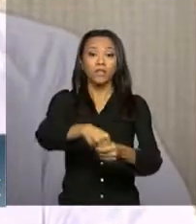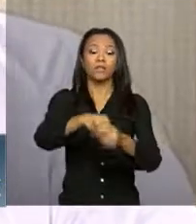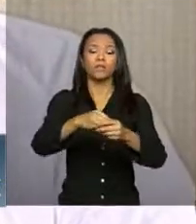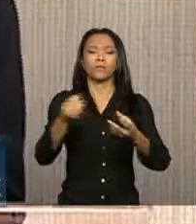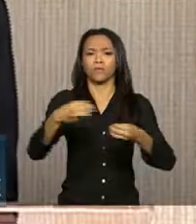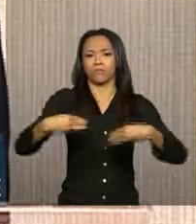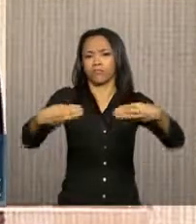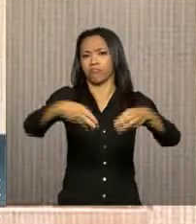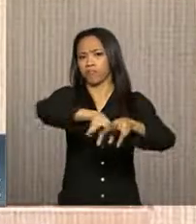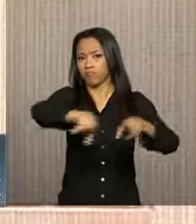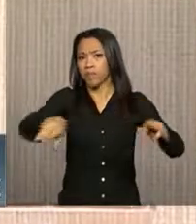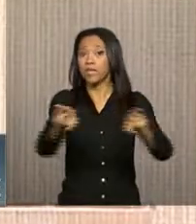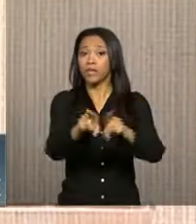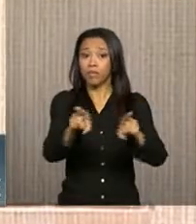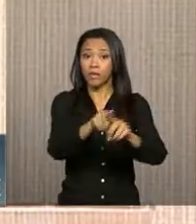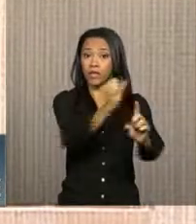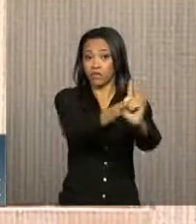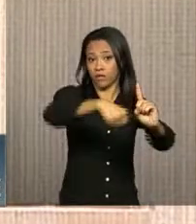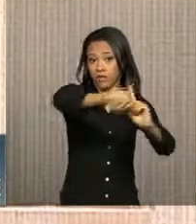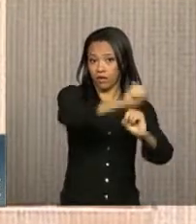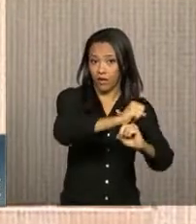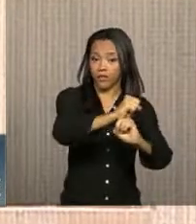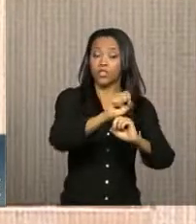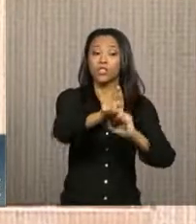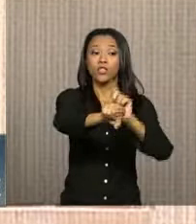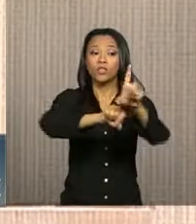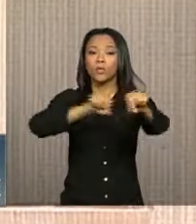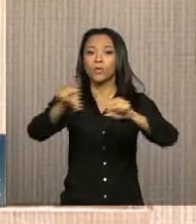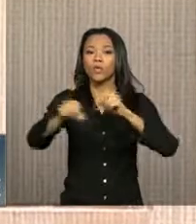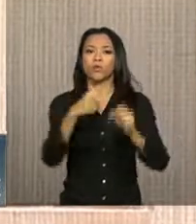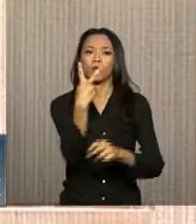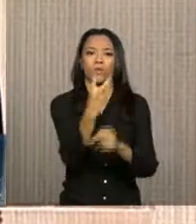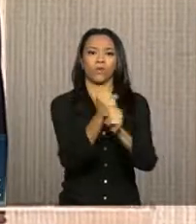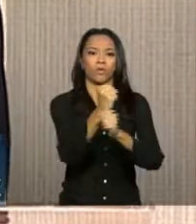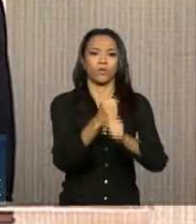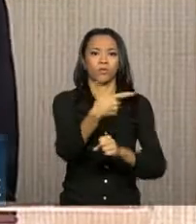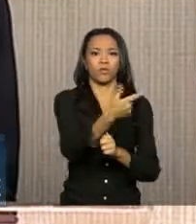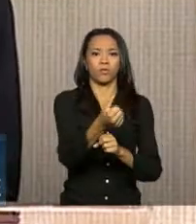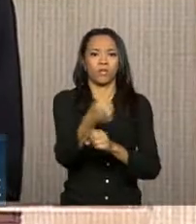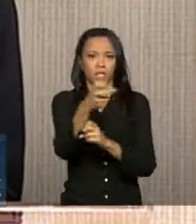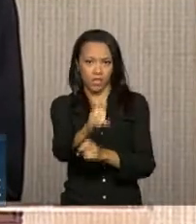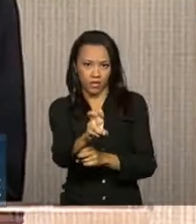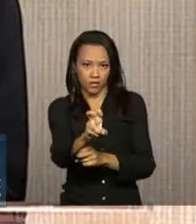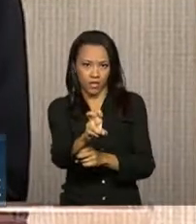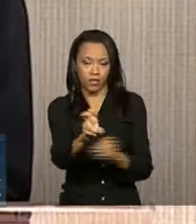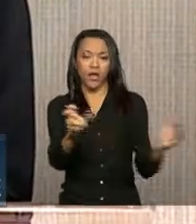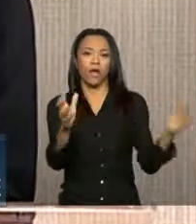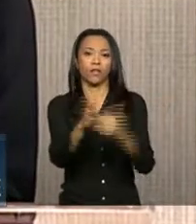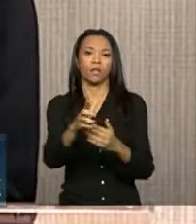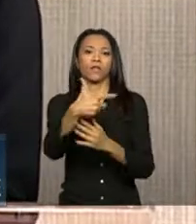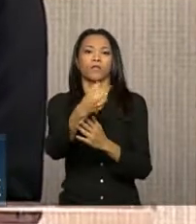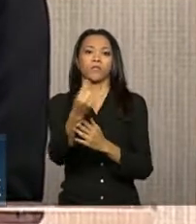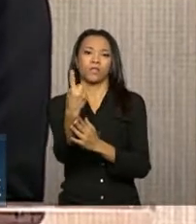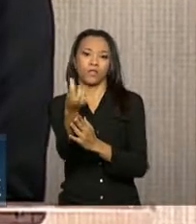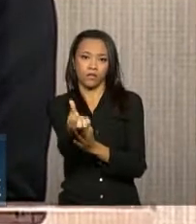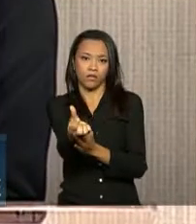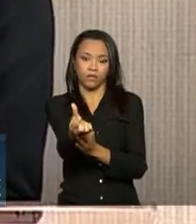civil organizada escolhidos para o biênio 2015 a 2016